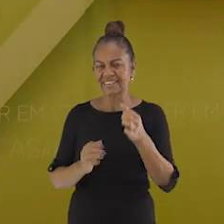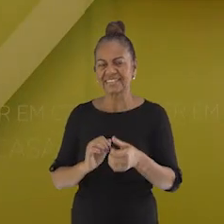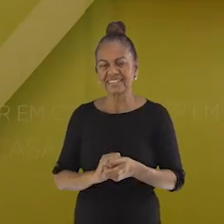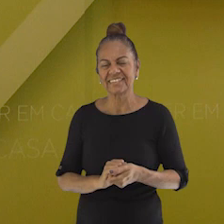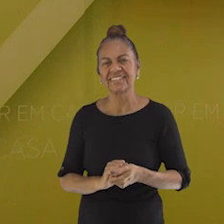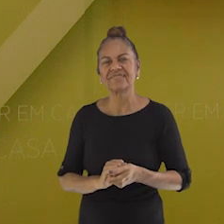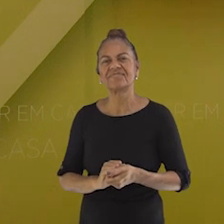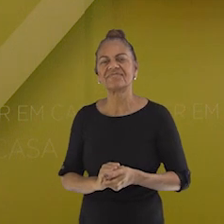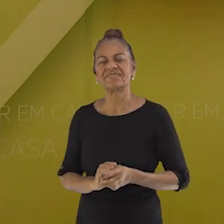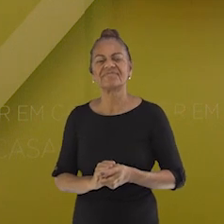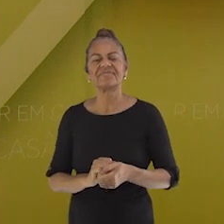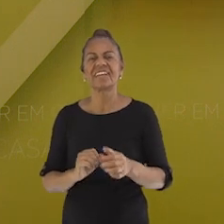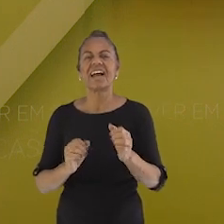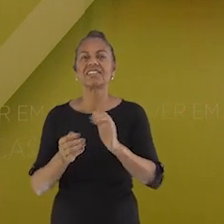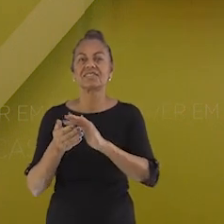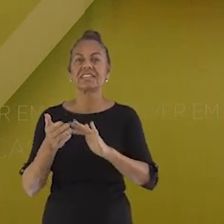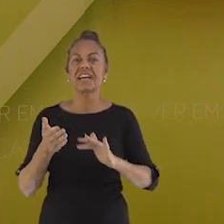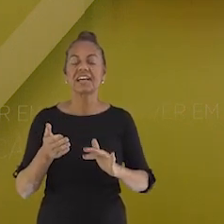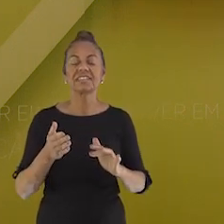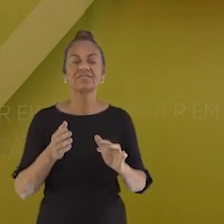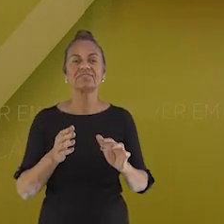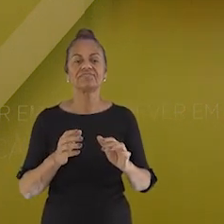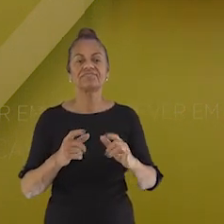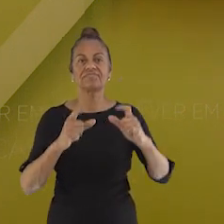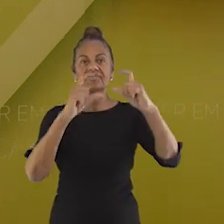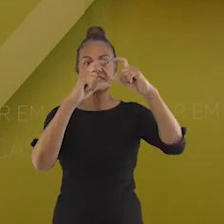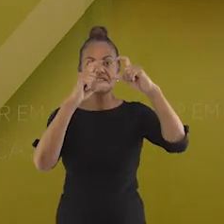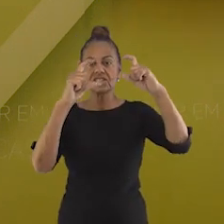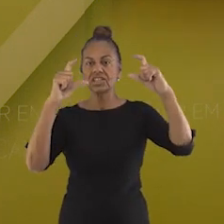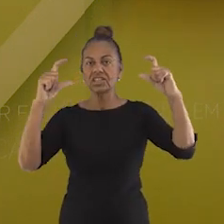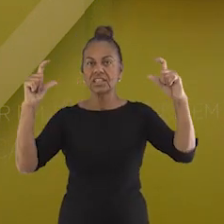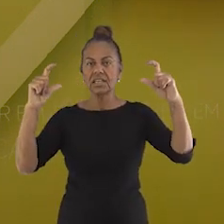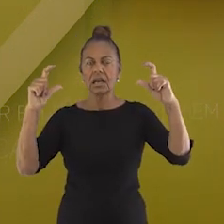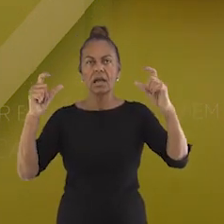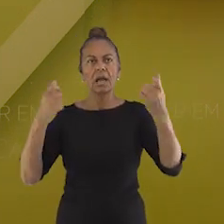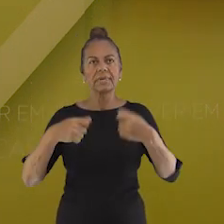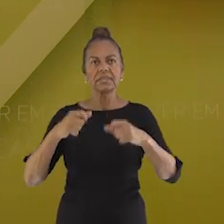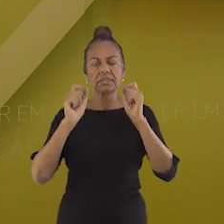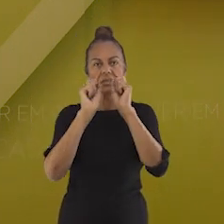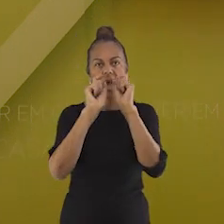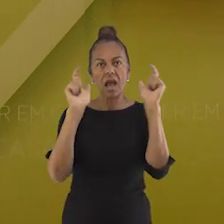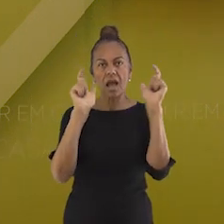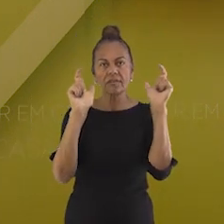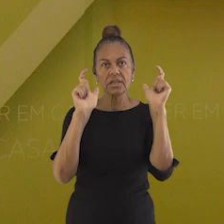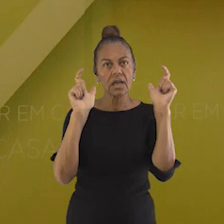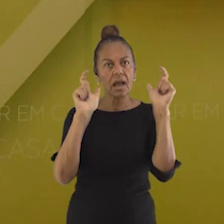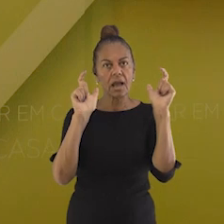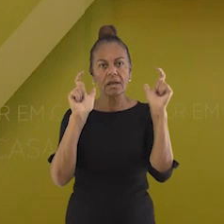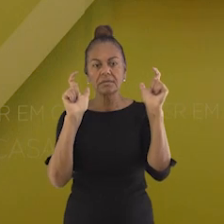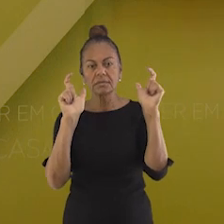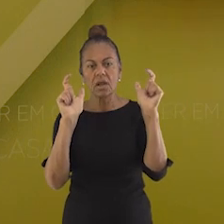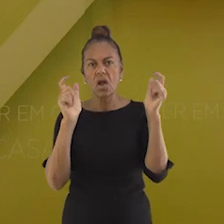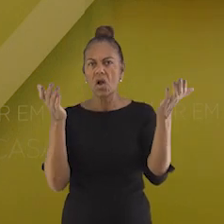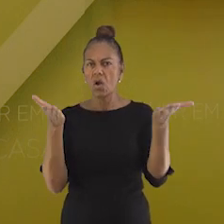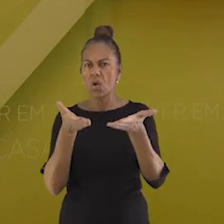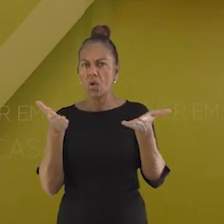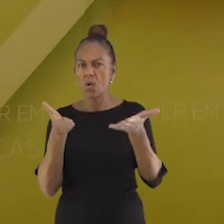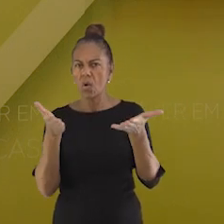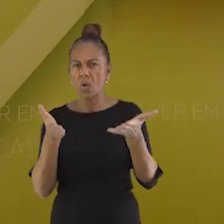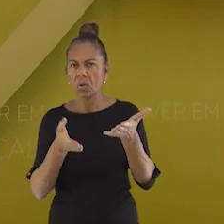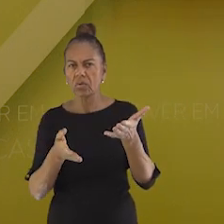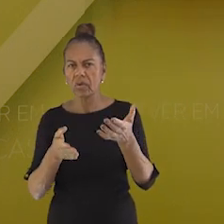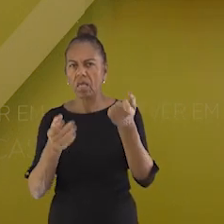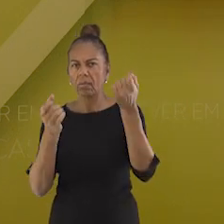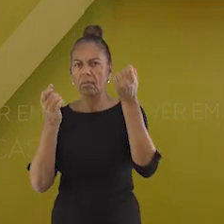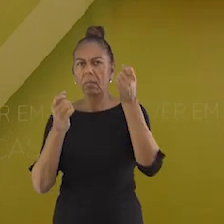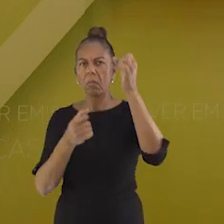Leia comigo essa tirinha. Temos que ficar de olhos bem abertos. Hoje em dia, não